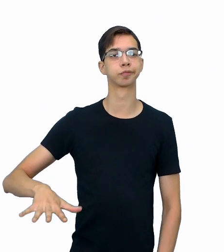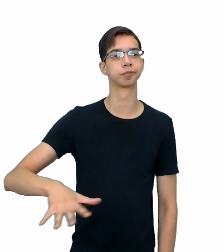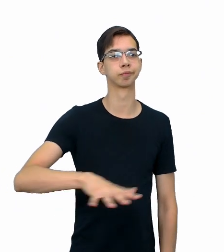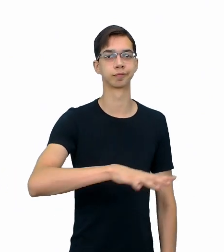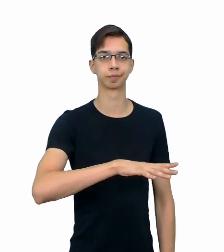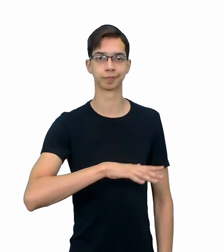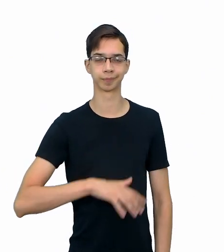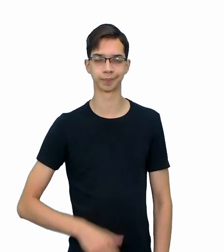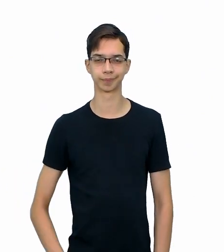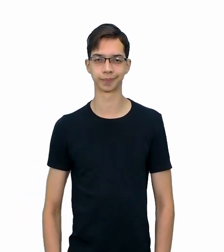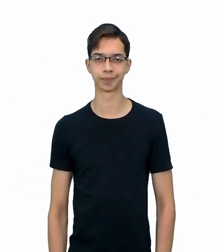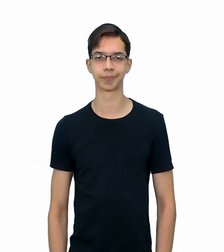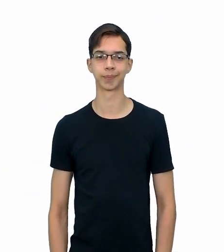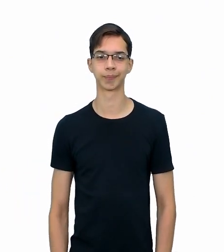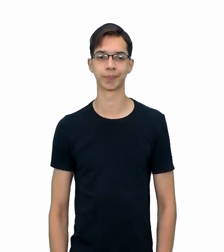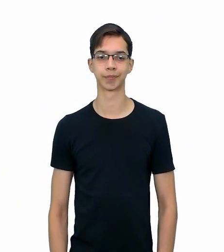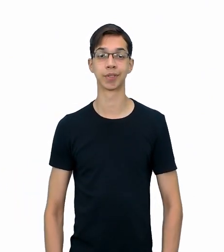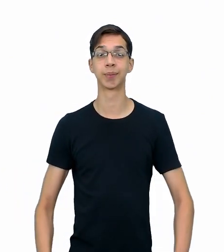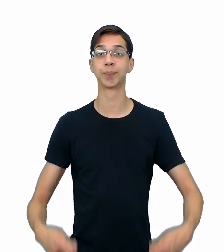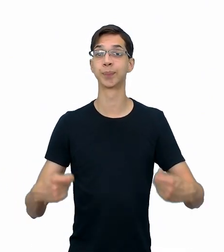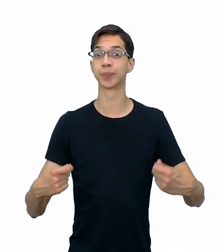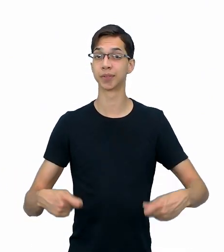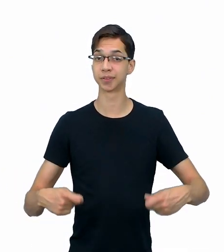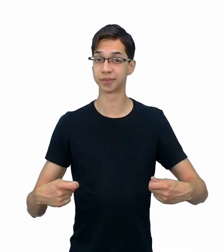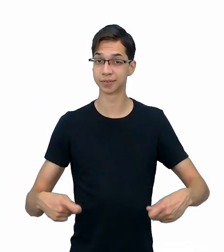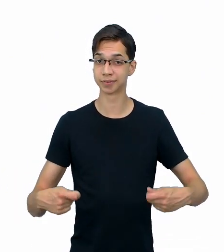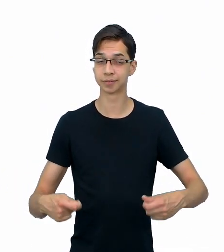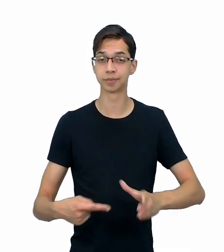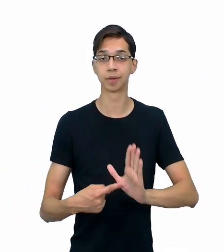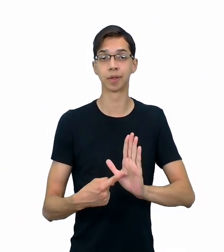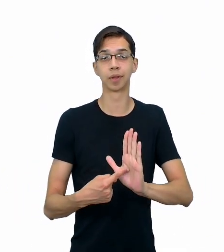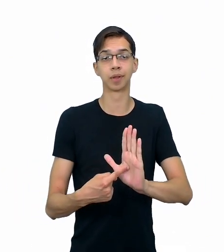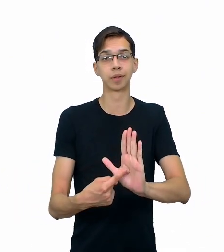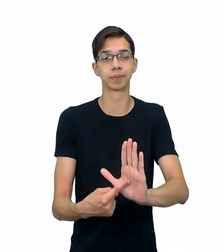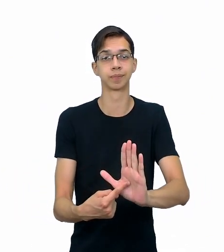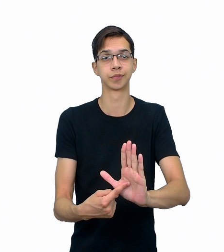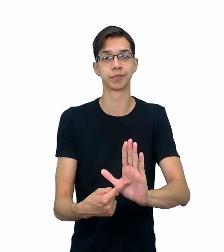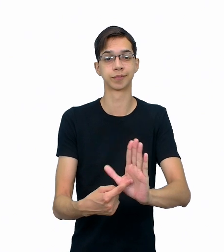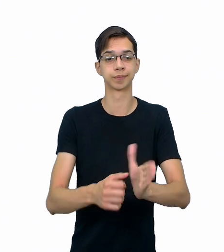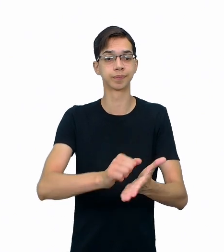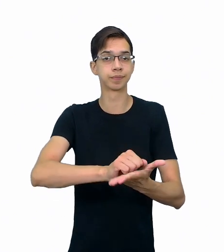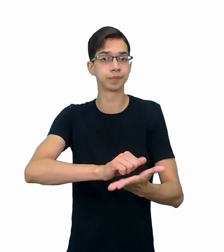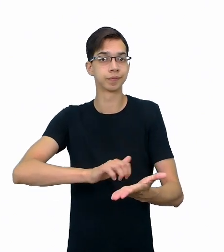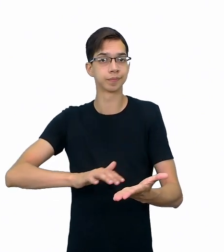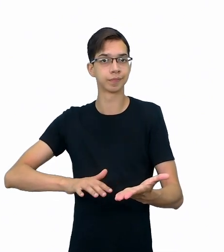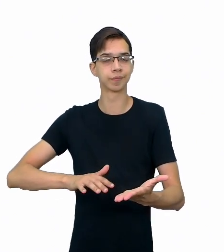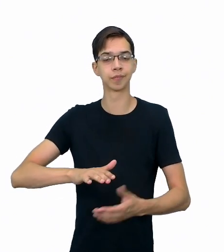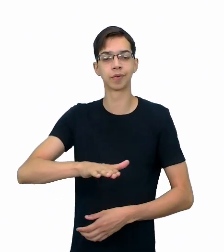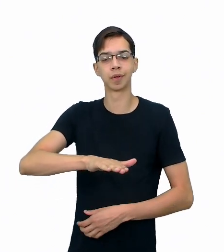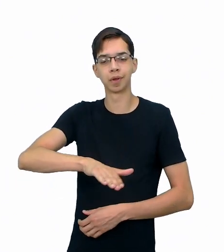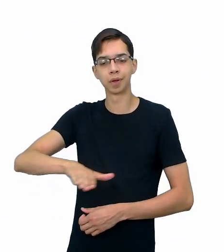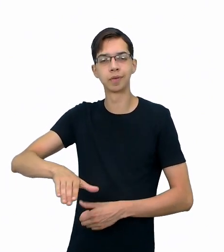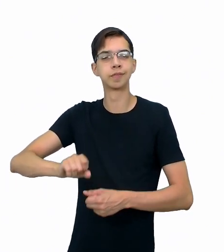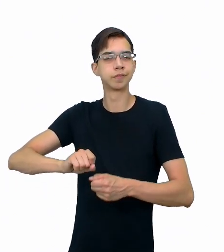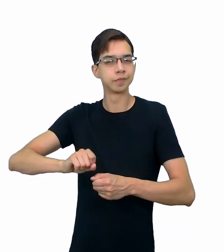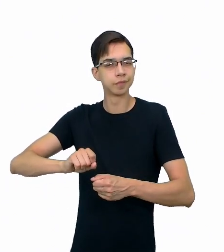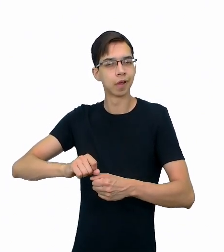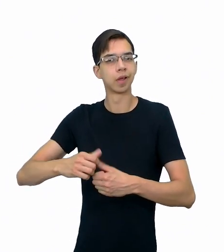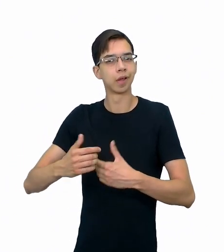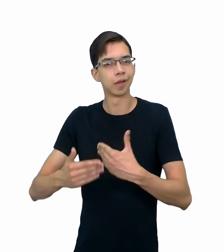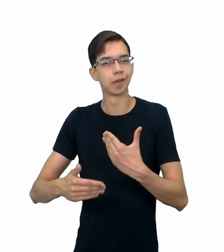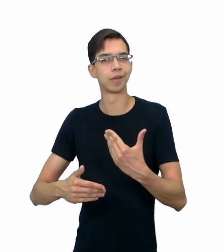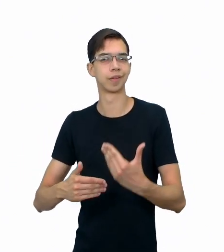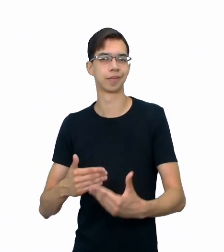estabeleça também uma progressão em relação à apresentação das tarefas para as crianças, né? Mostrando ali